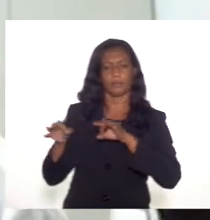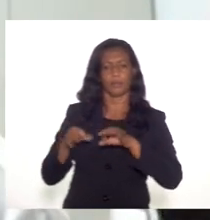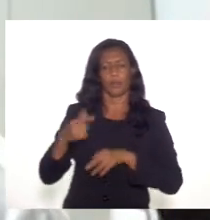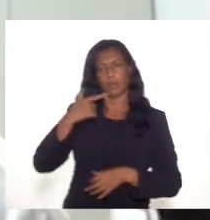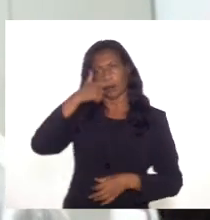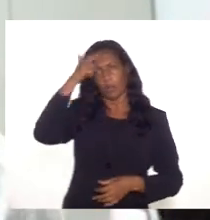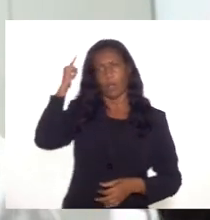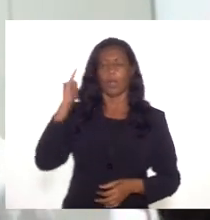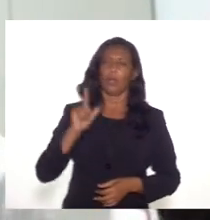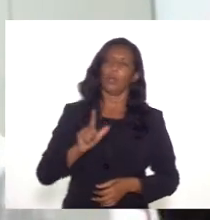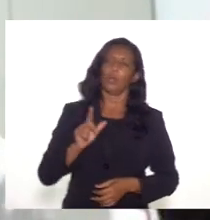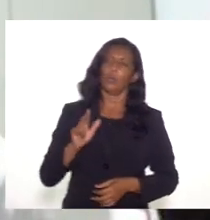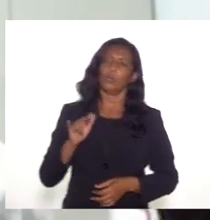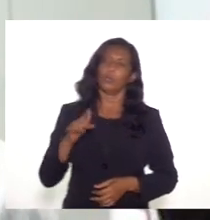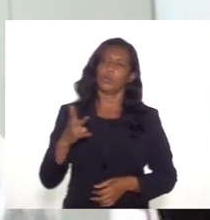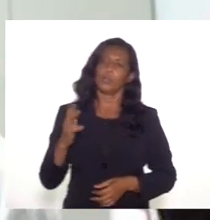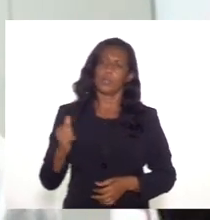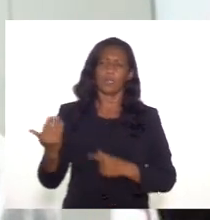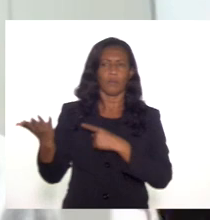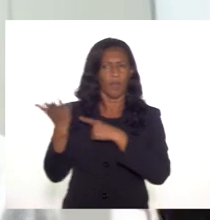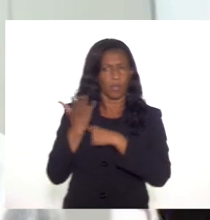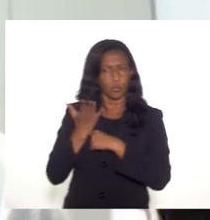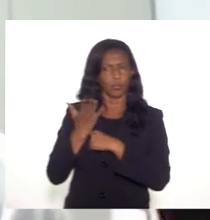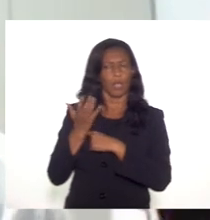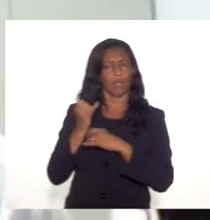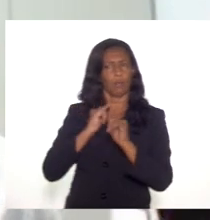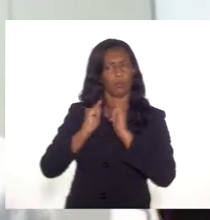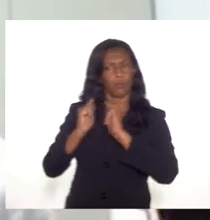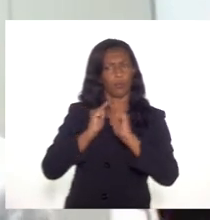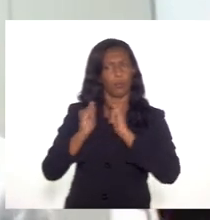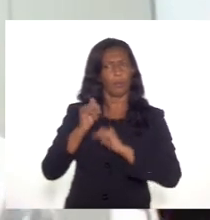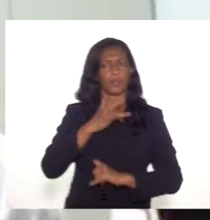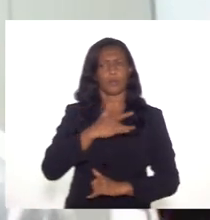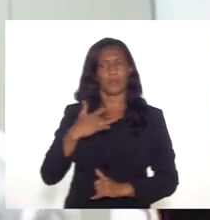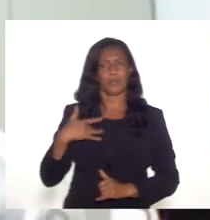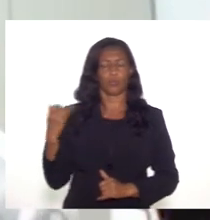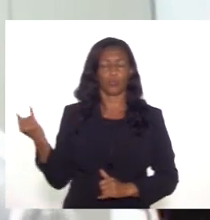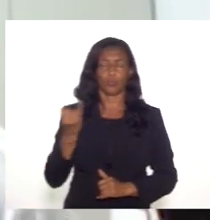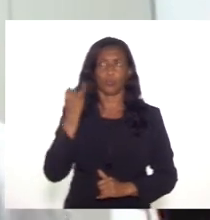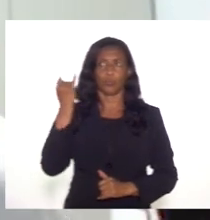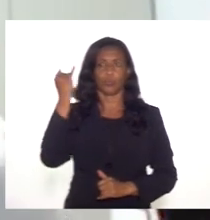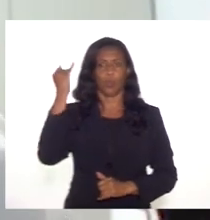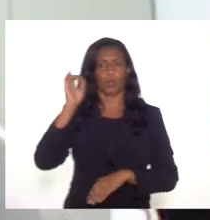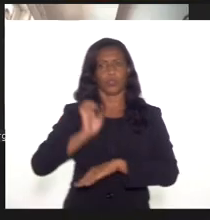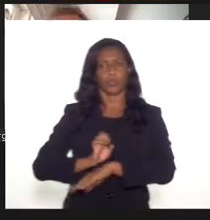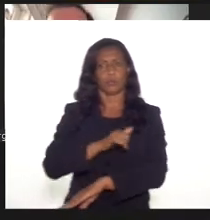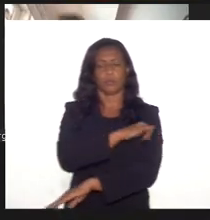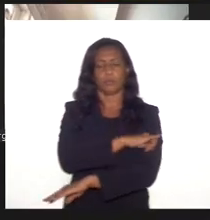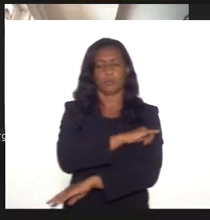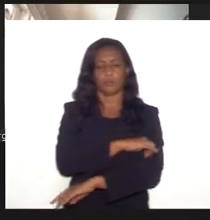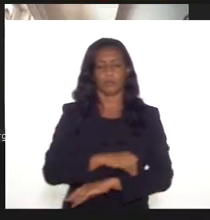deputado Luiz Paulo e Lucinha, que vai ajudar a produzir informações em saúde importantes para o Estado do Rio de Janeiro.